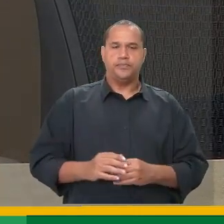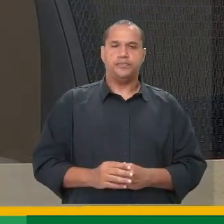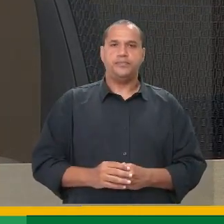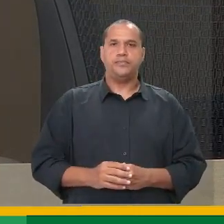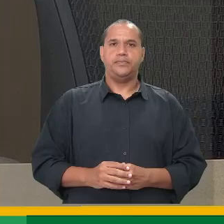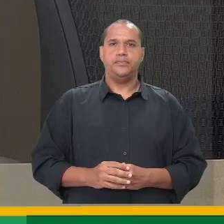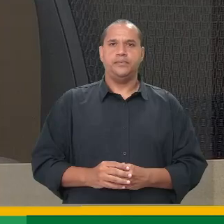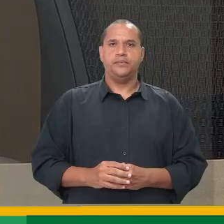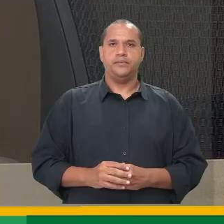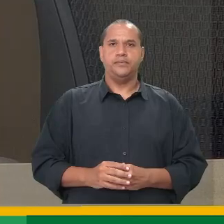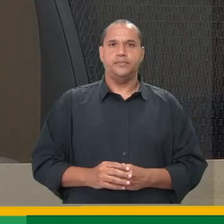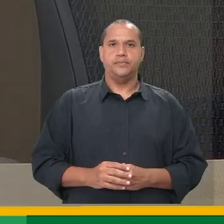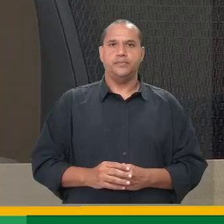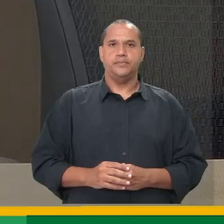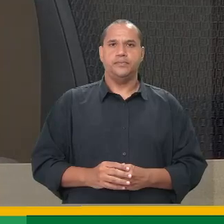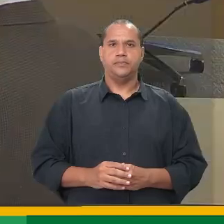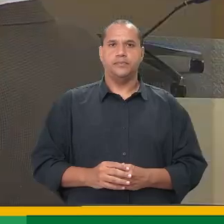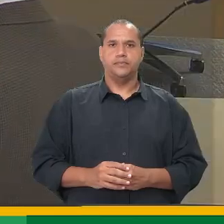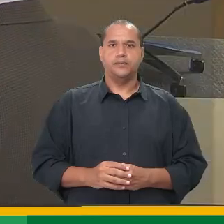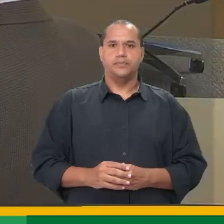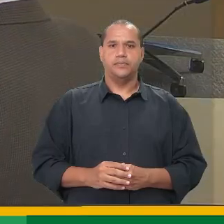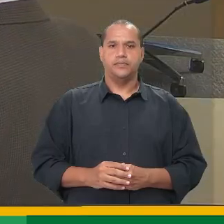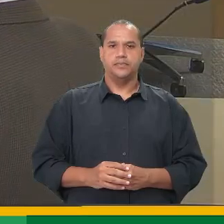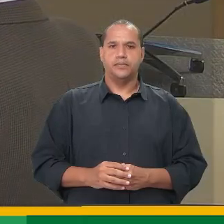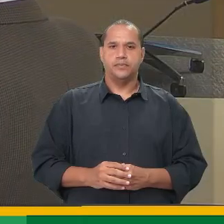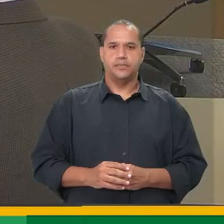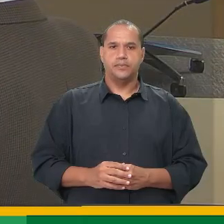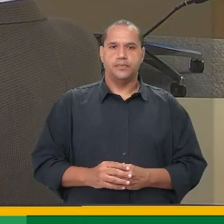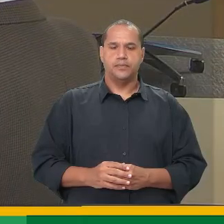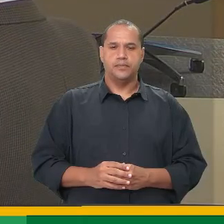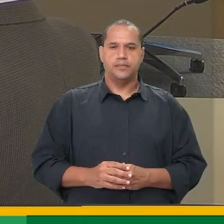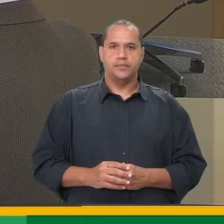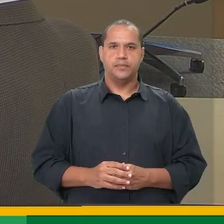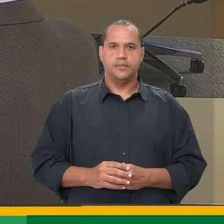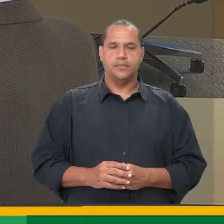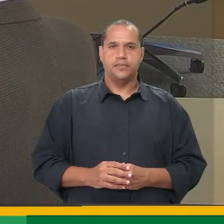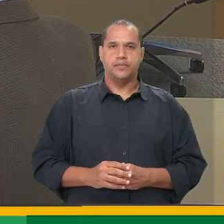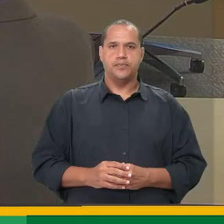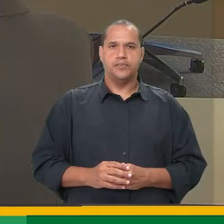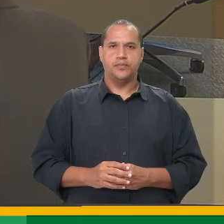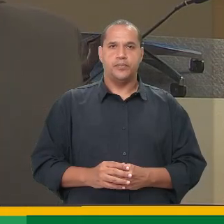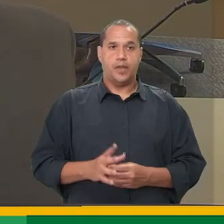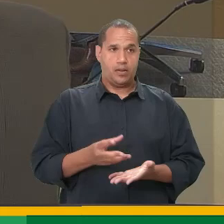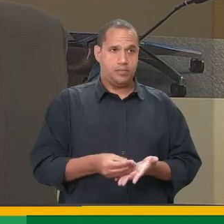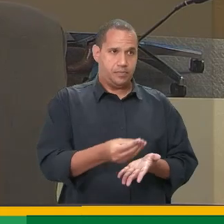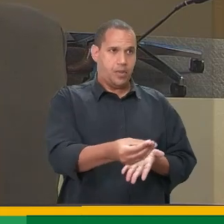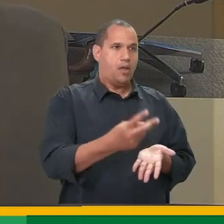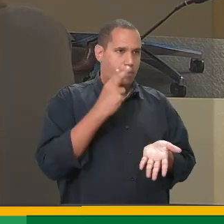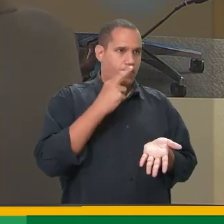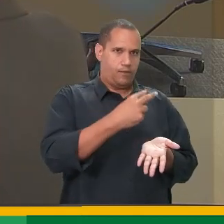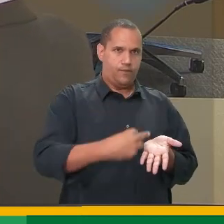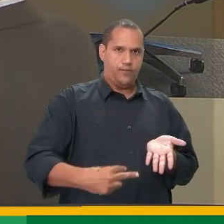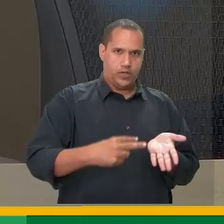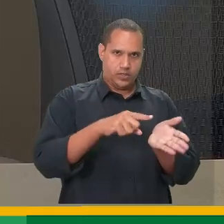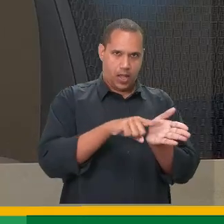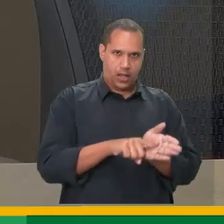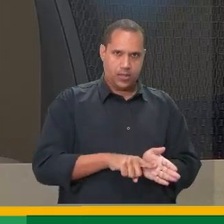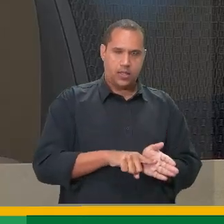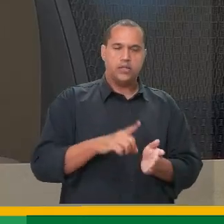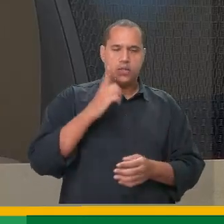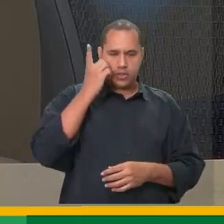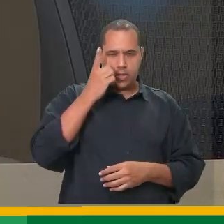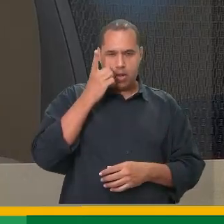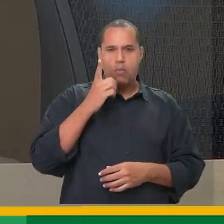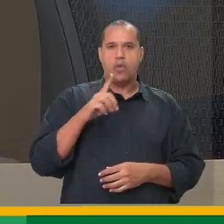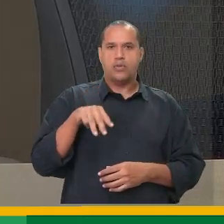discussão Vista ao Deputado Mauro Ruben e o deputado e ao Deputado Major